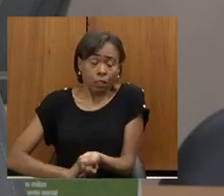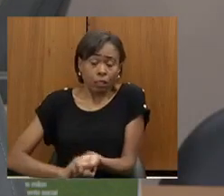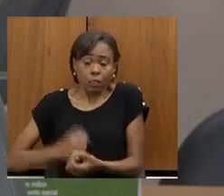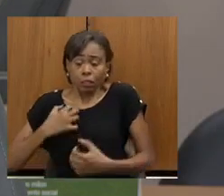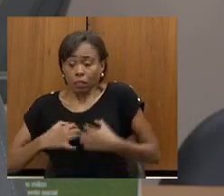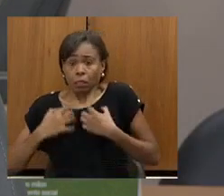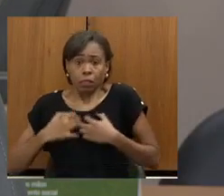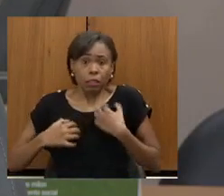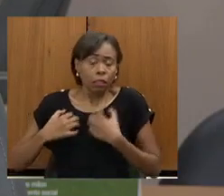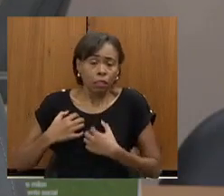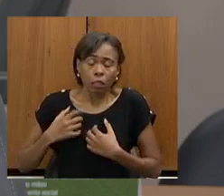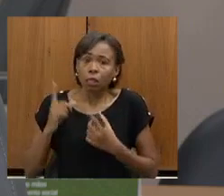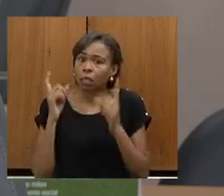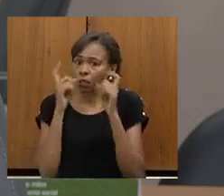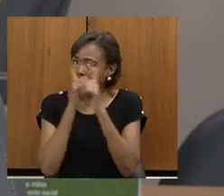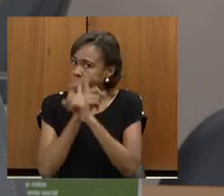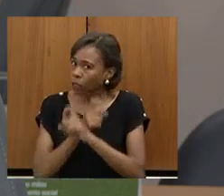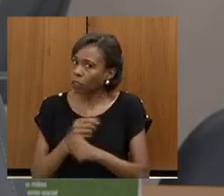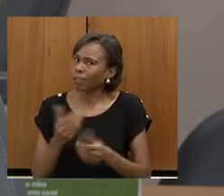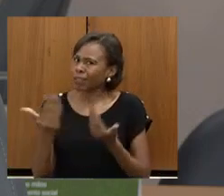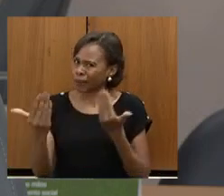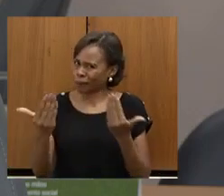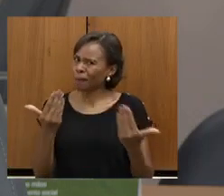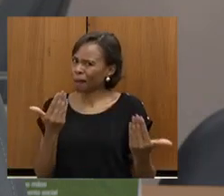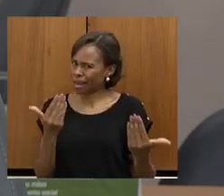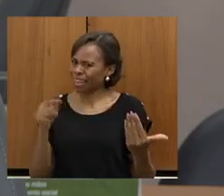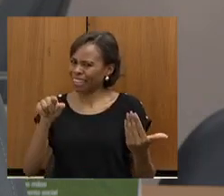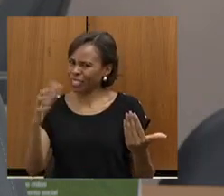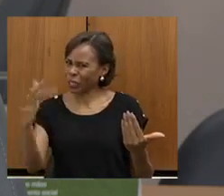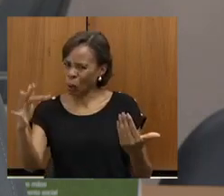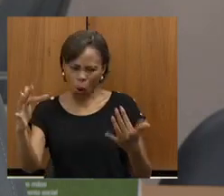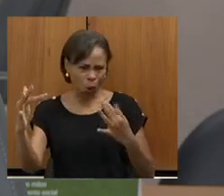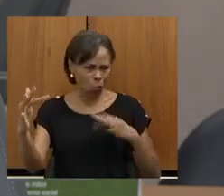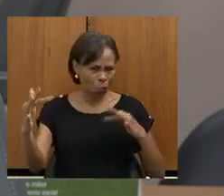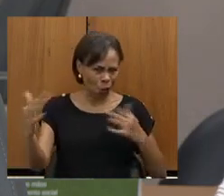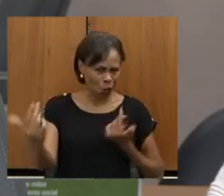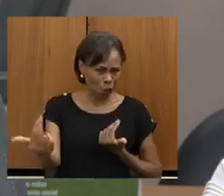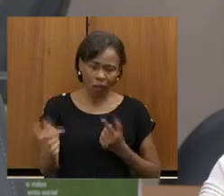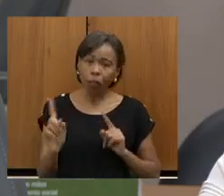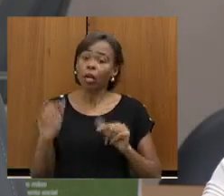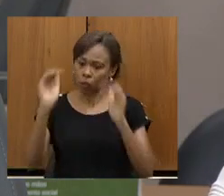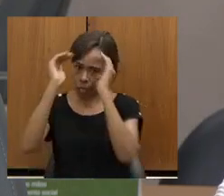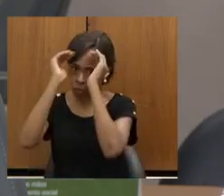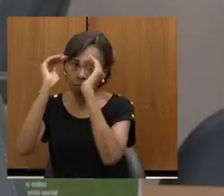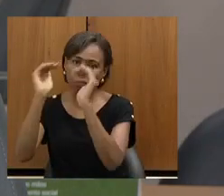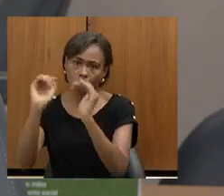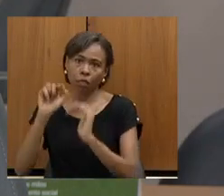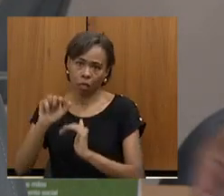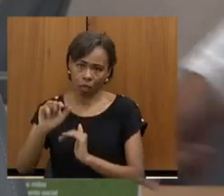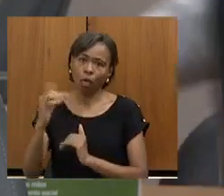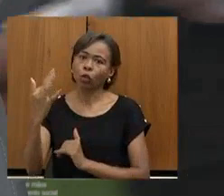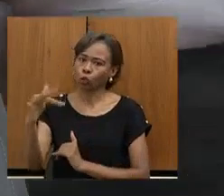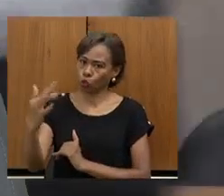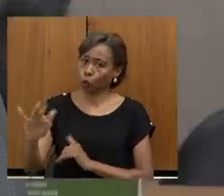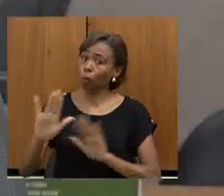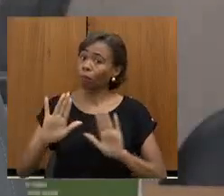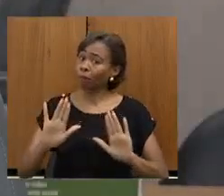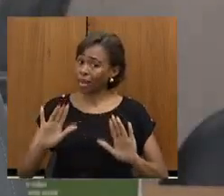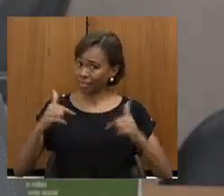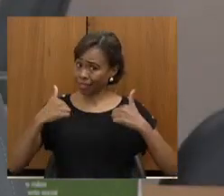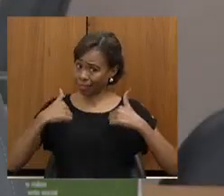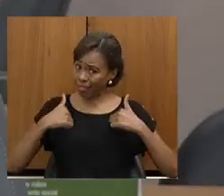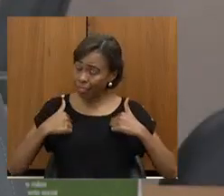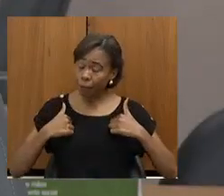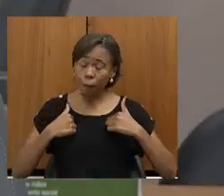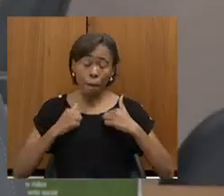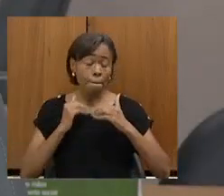Então, gente, por favor, não vamos comparar dores. Respeito a dor dela, mas a minha dor é